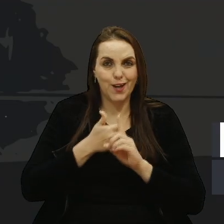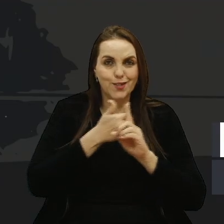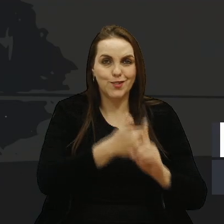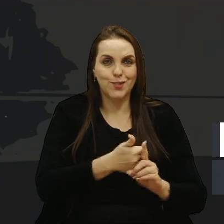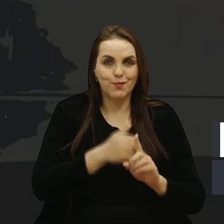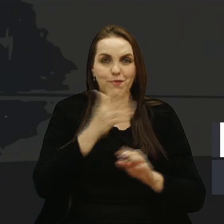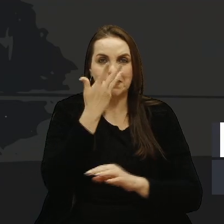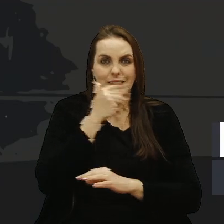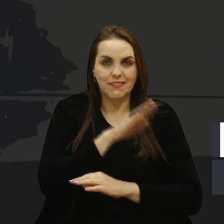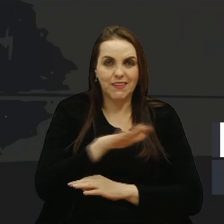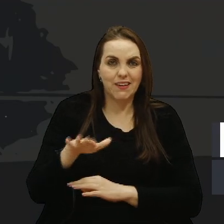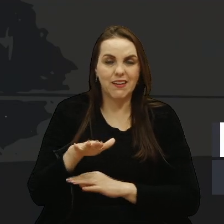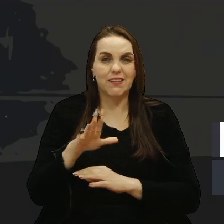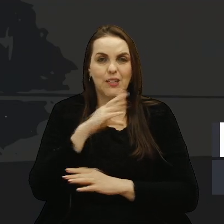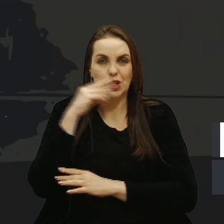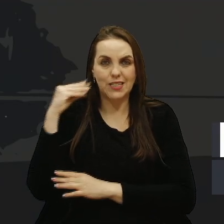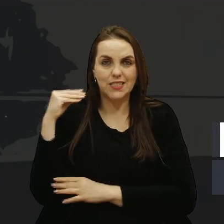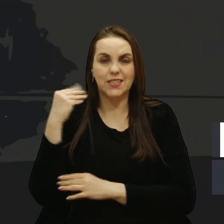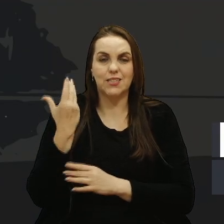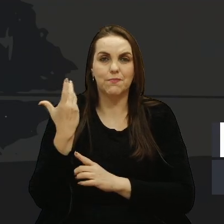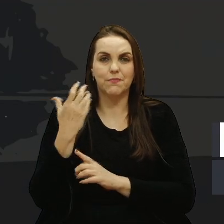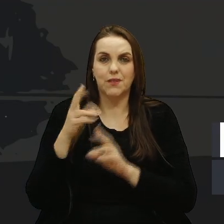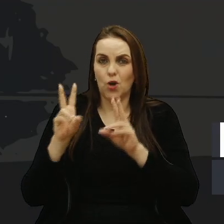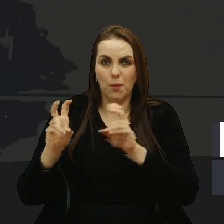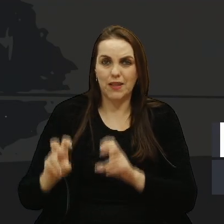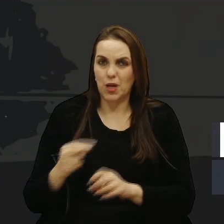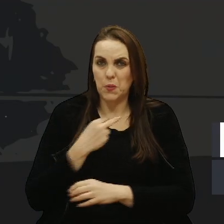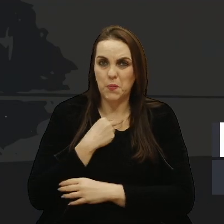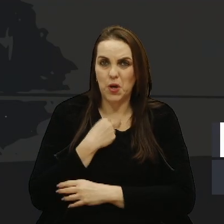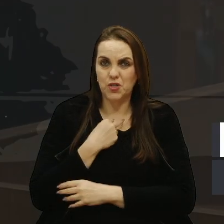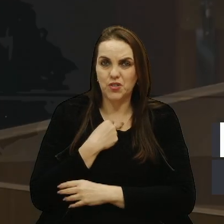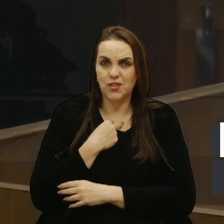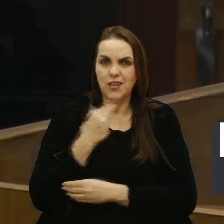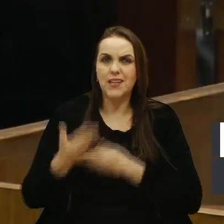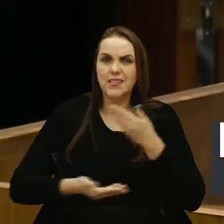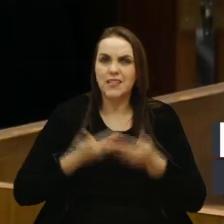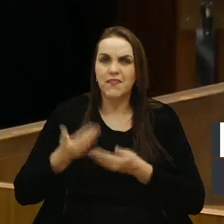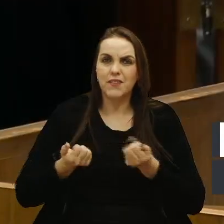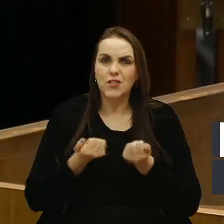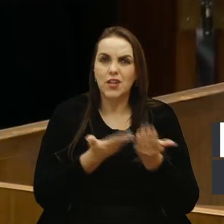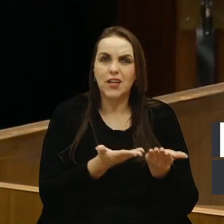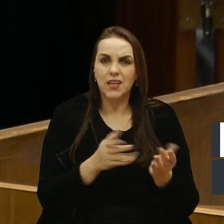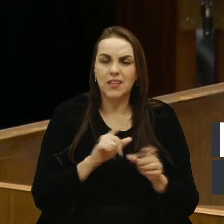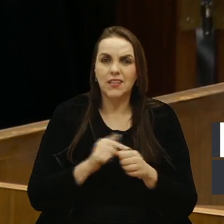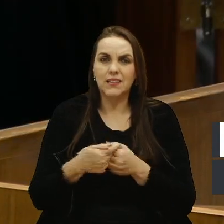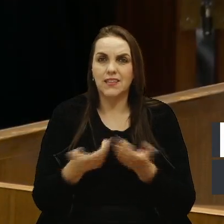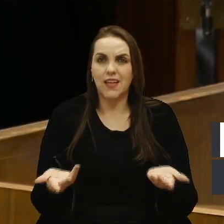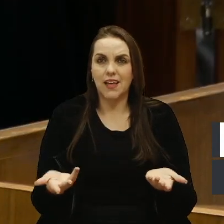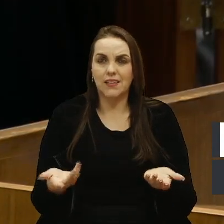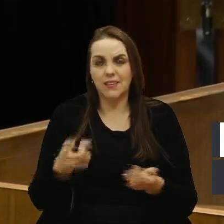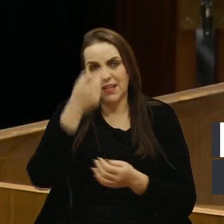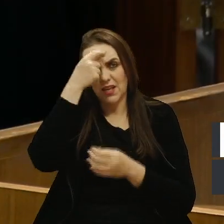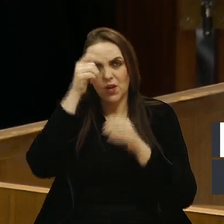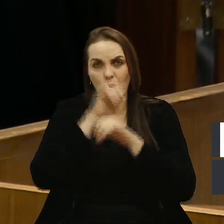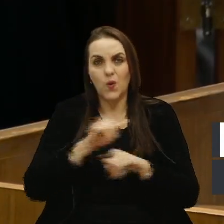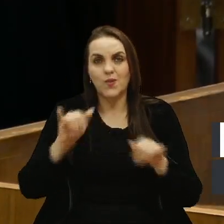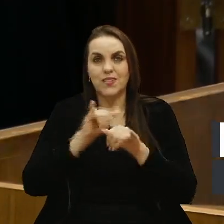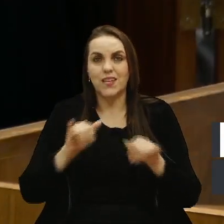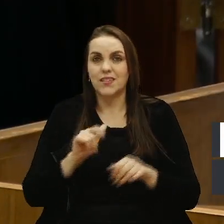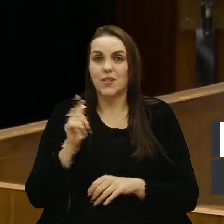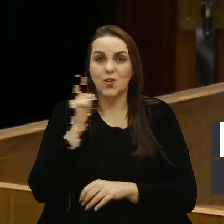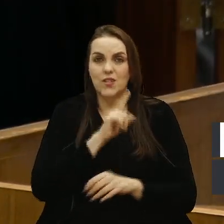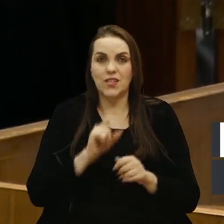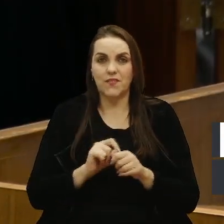suas crianças, dos seus adolescentes, qual que é o serviço que é ofertado no município, se nem a conscientização a gente consegue fazer